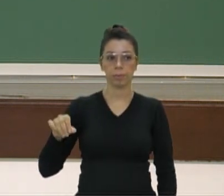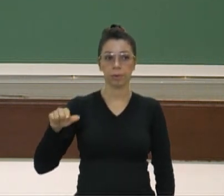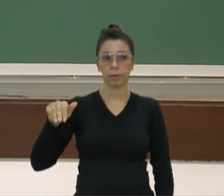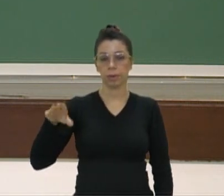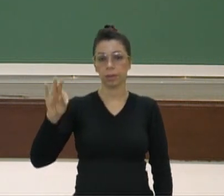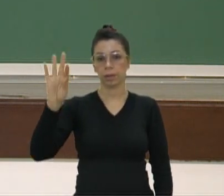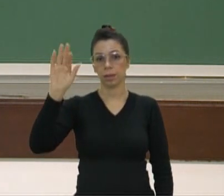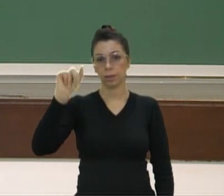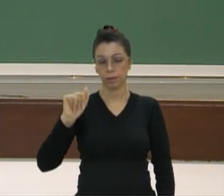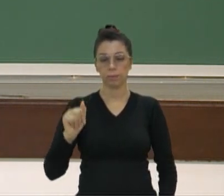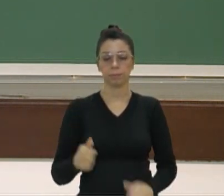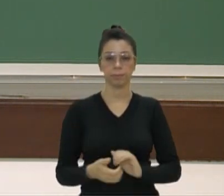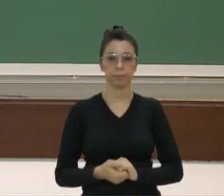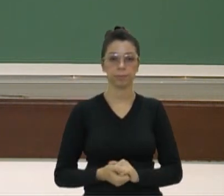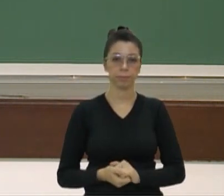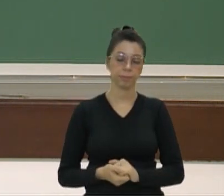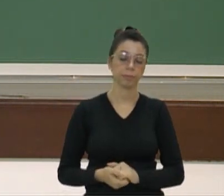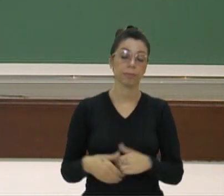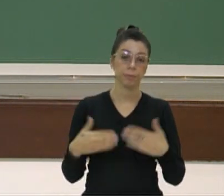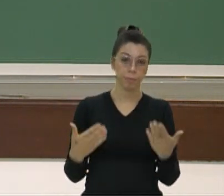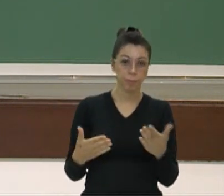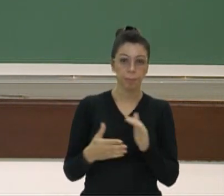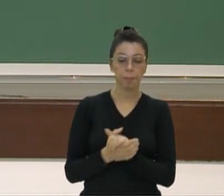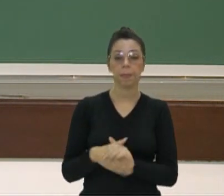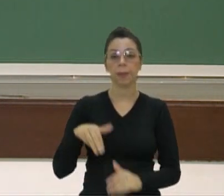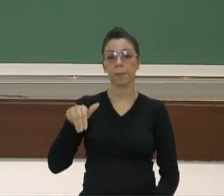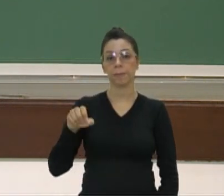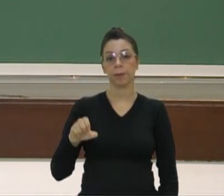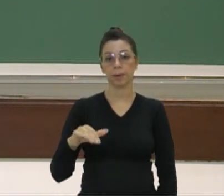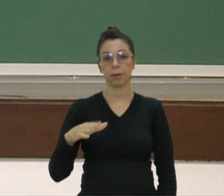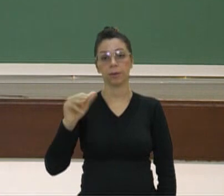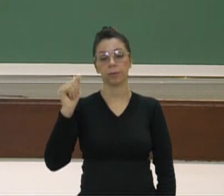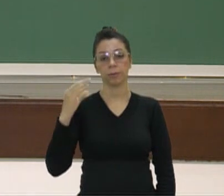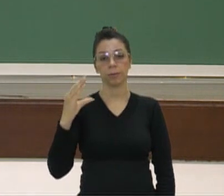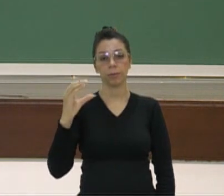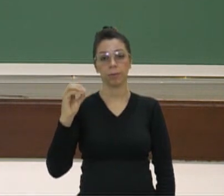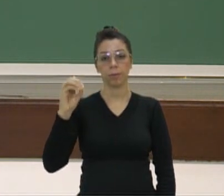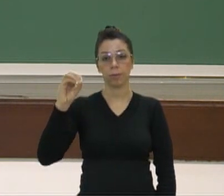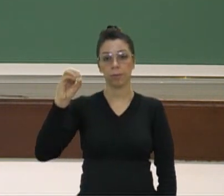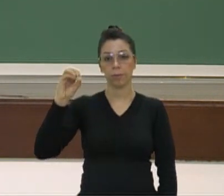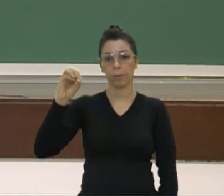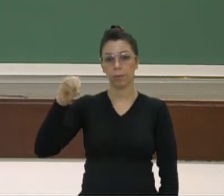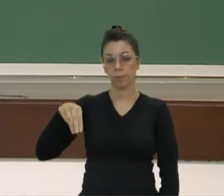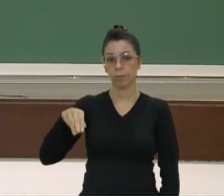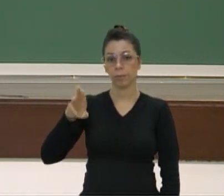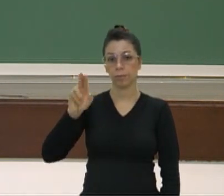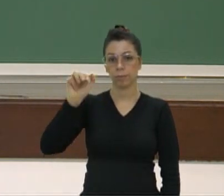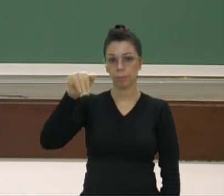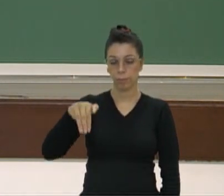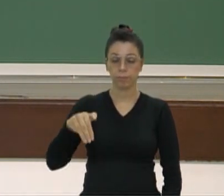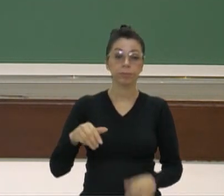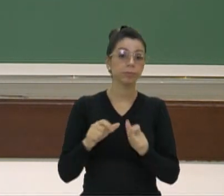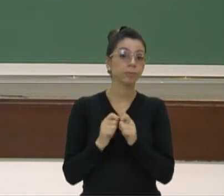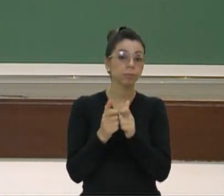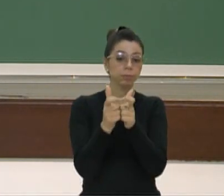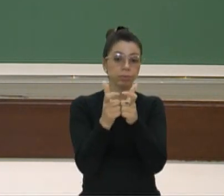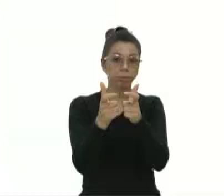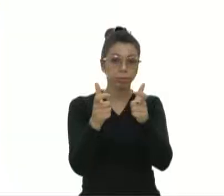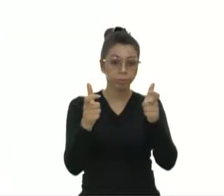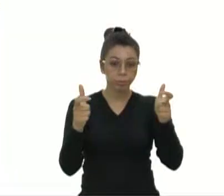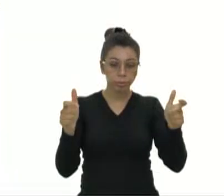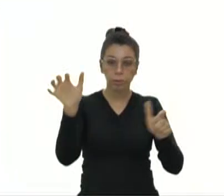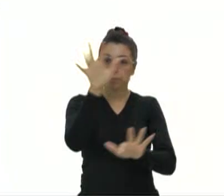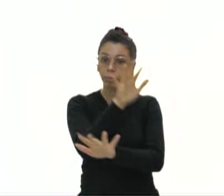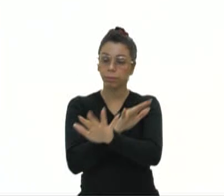vamos conceituar cada um. Então, mercado comum, como o próprio nome já diz, é um que abrange uma